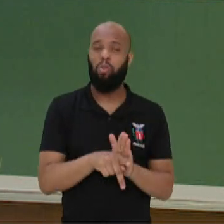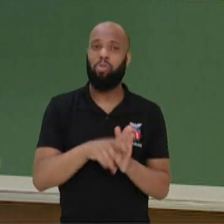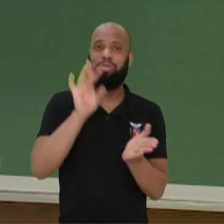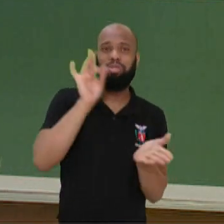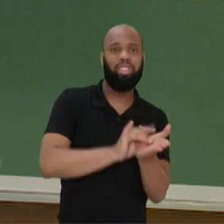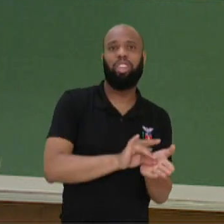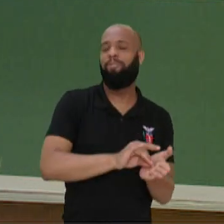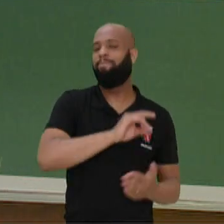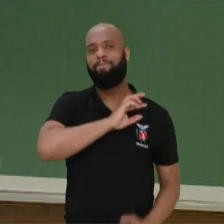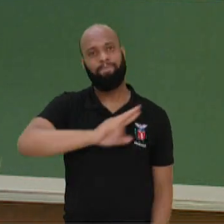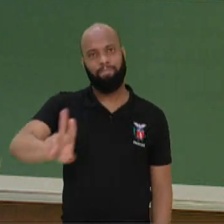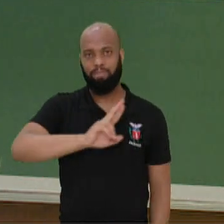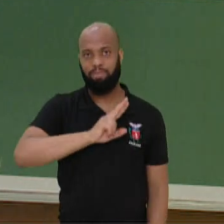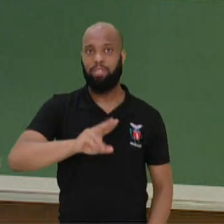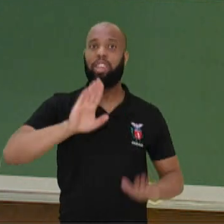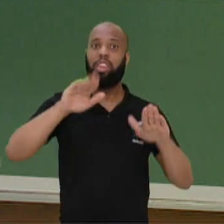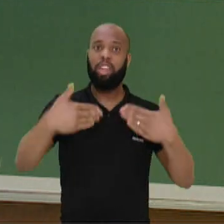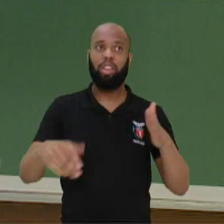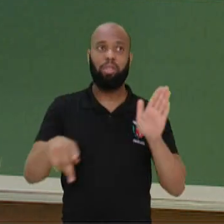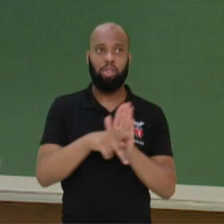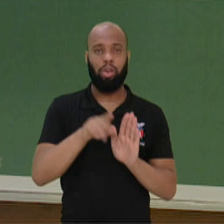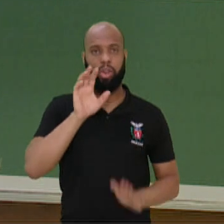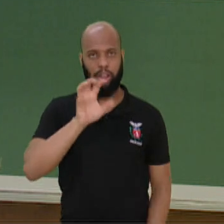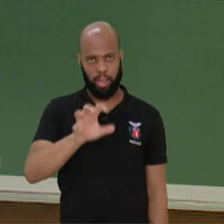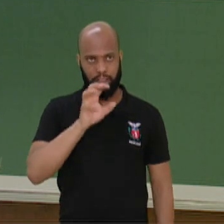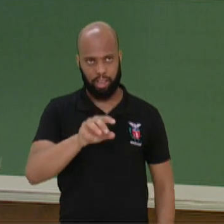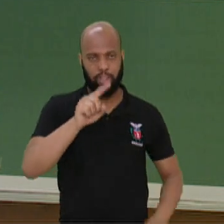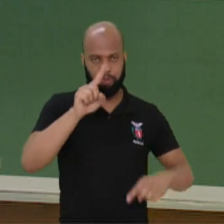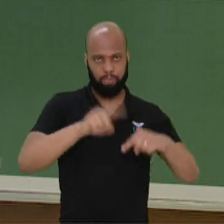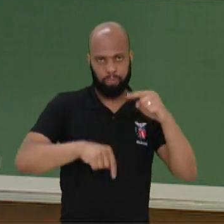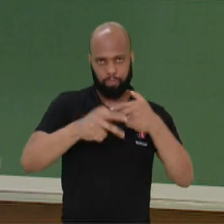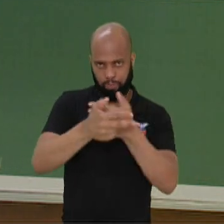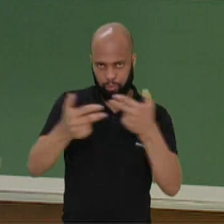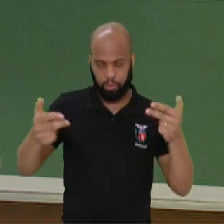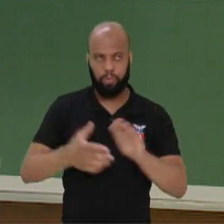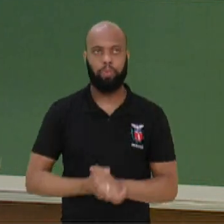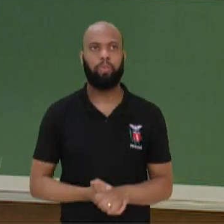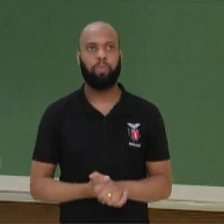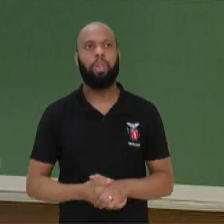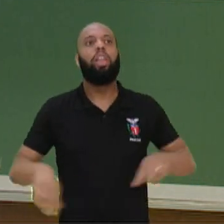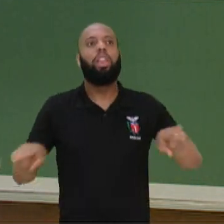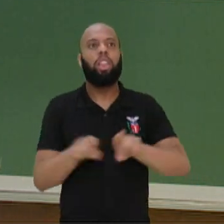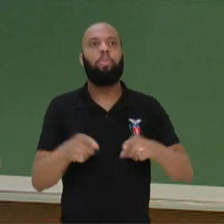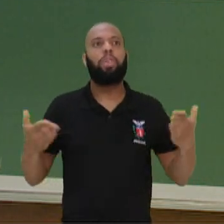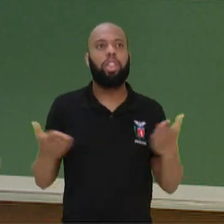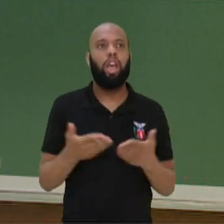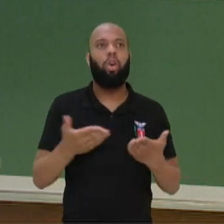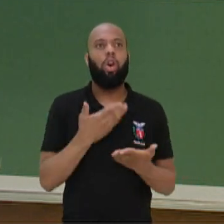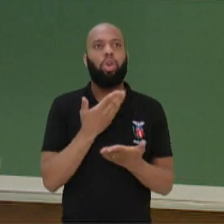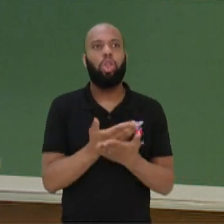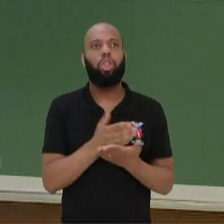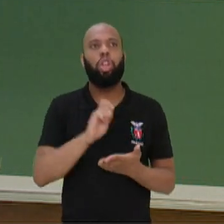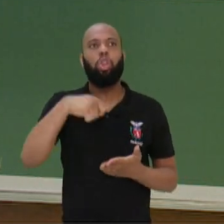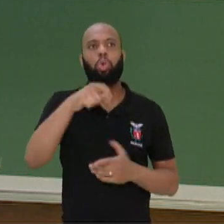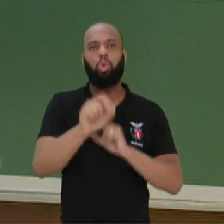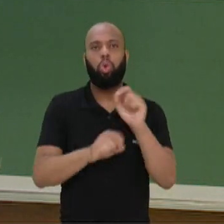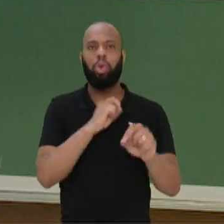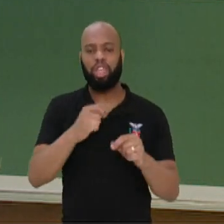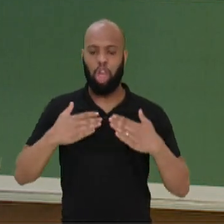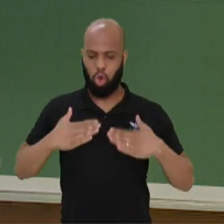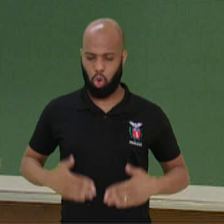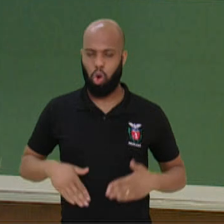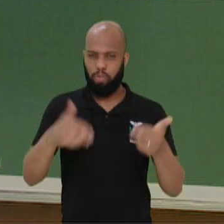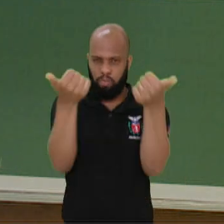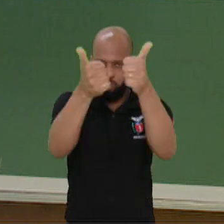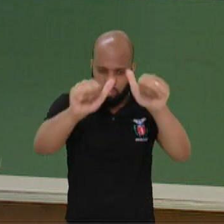são permitidas para esse tipo de produto. E aí falaremos um pouco sobre o corpo modelado e a moda.